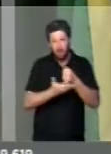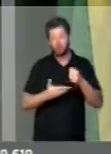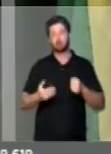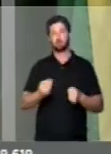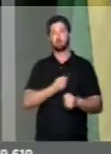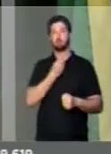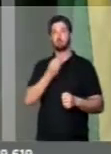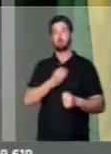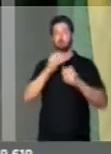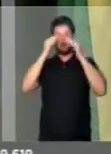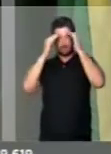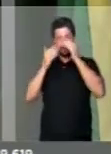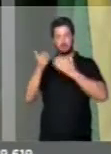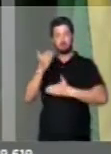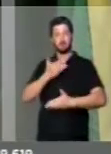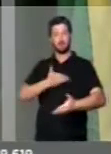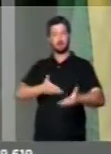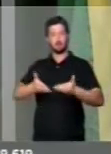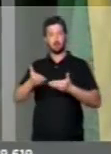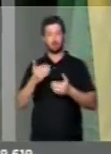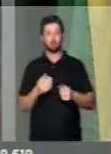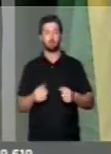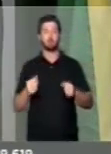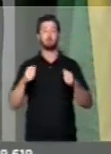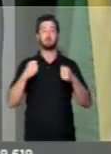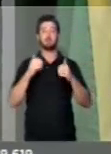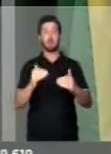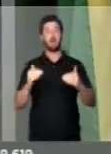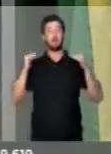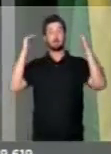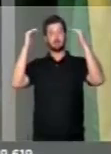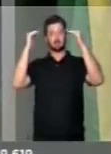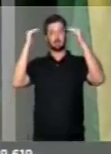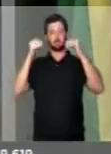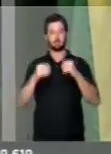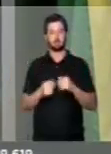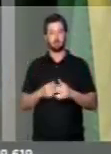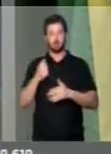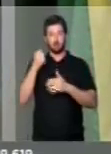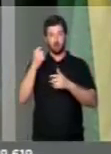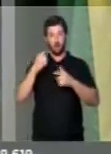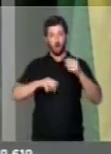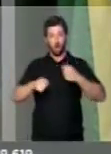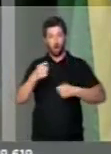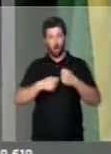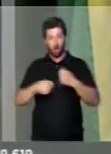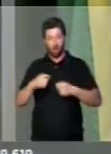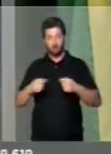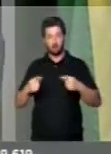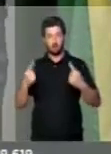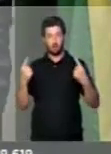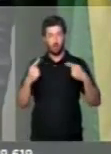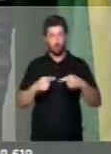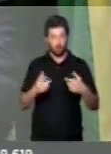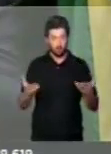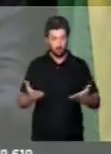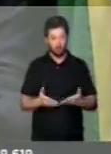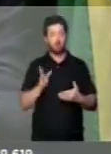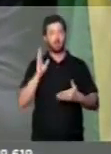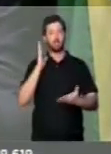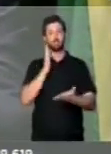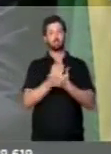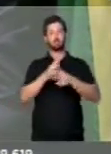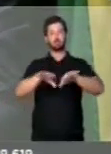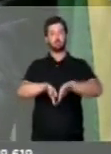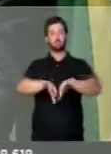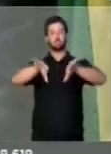uma vida de respeito possam prevalecer. Combate à corrupção, neste momento, tem que ser um divisor de